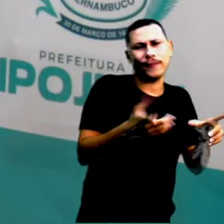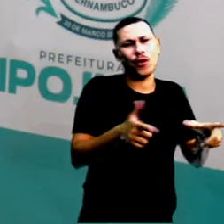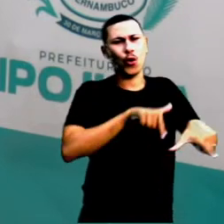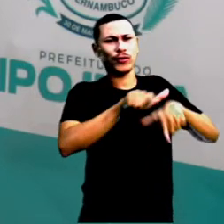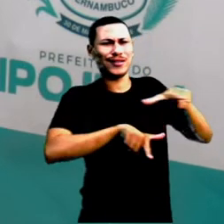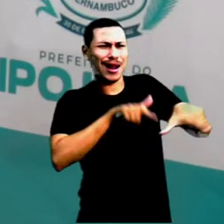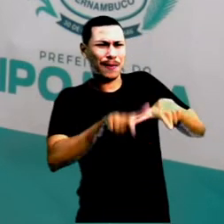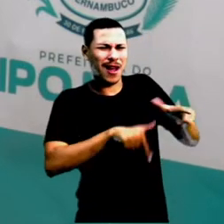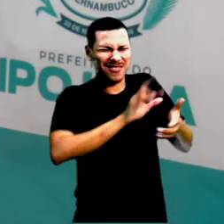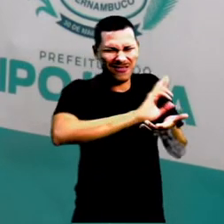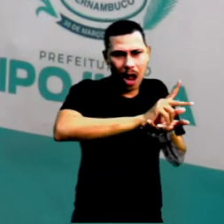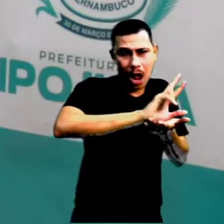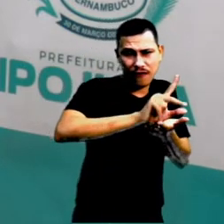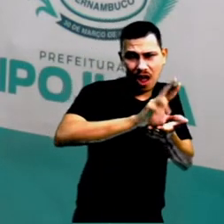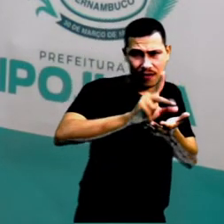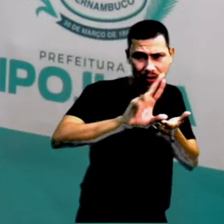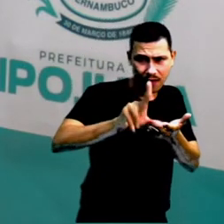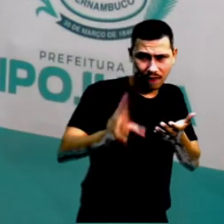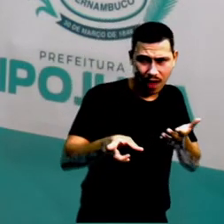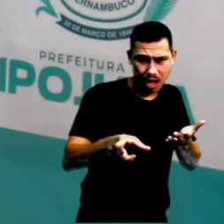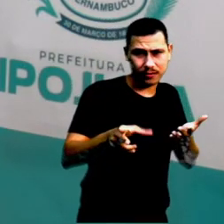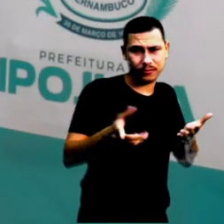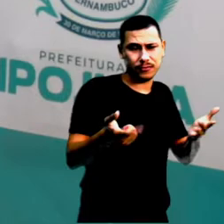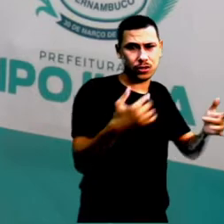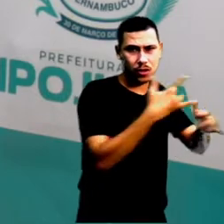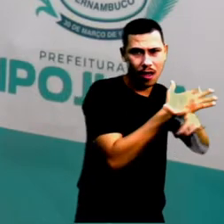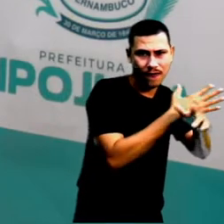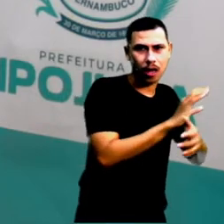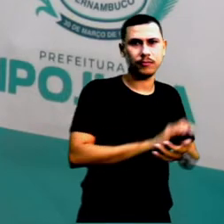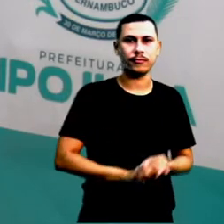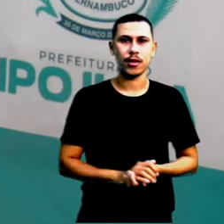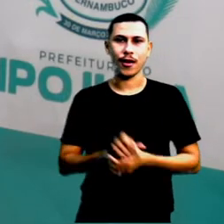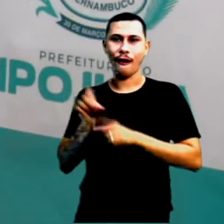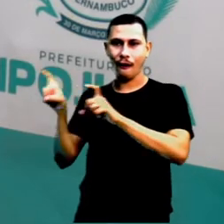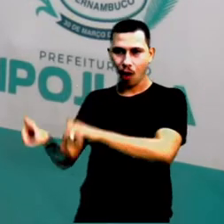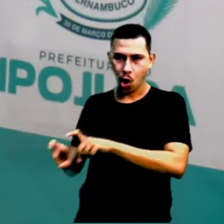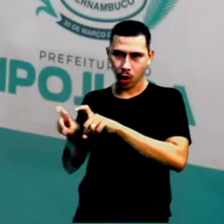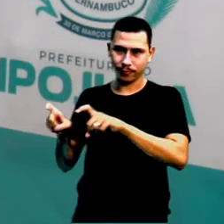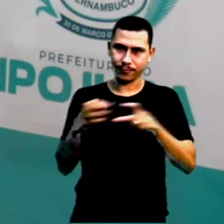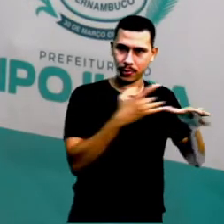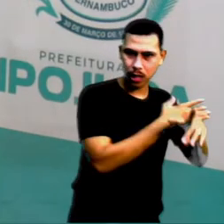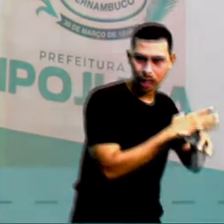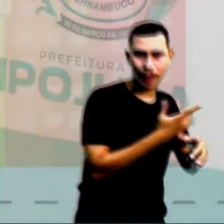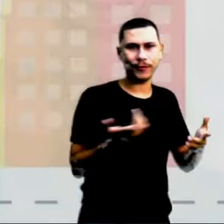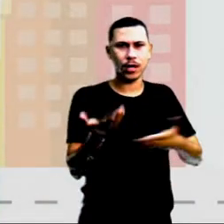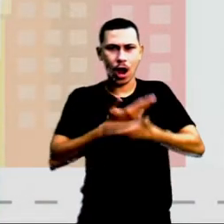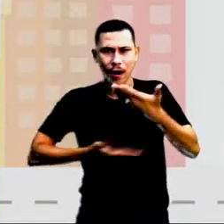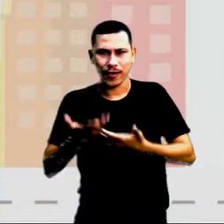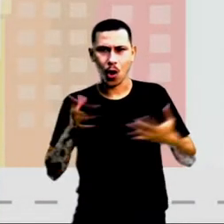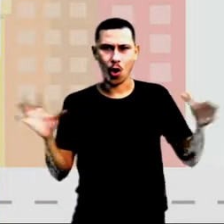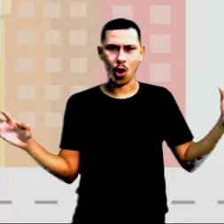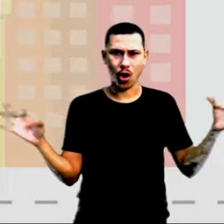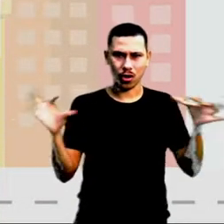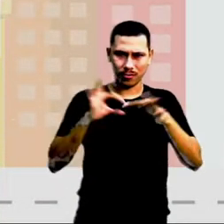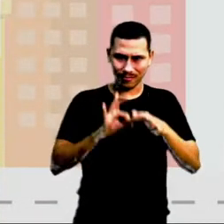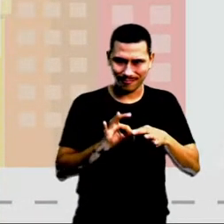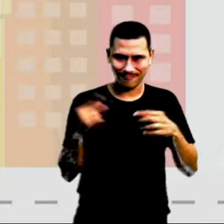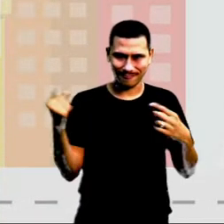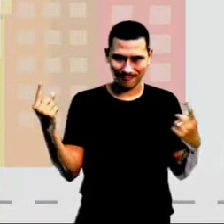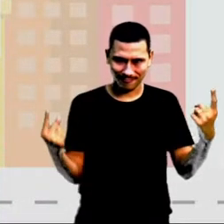trabalhos envolvidos aí e a relação do campo com a cidade que nós vamos ver. Vamos ler esse texto